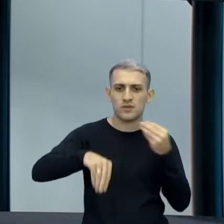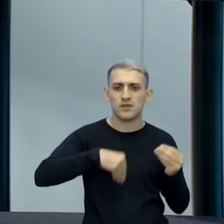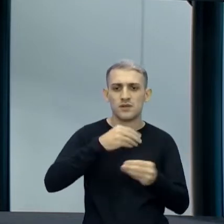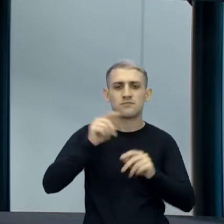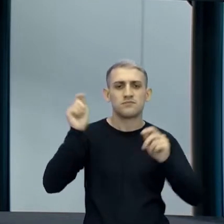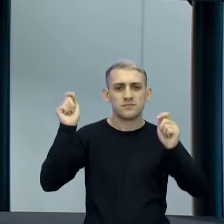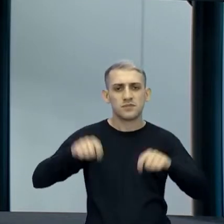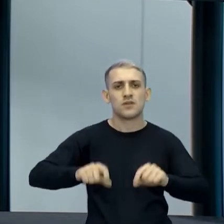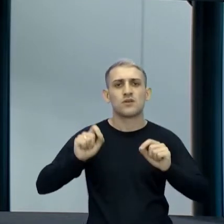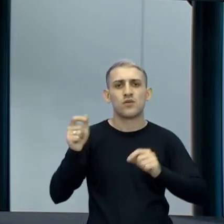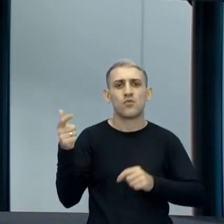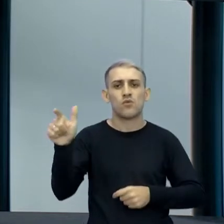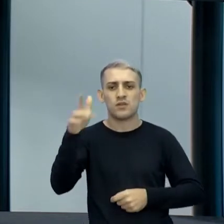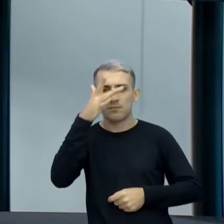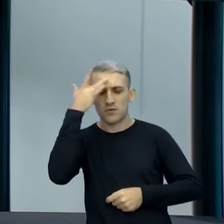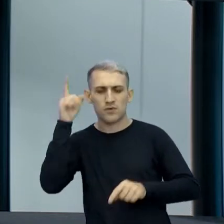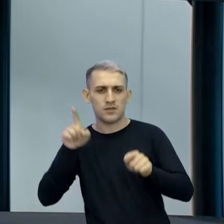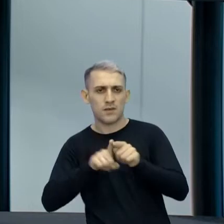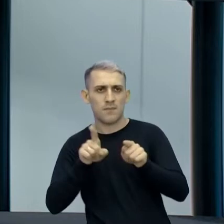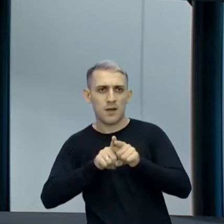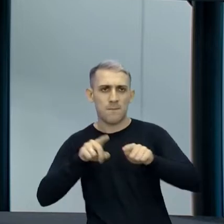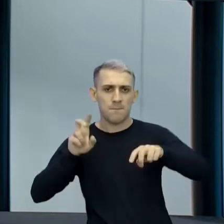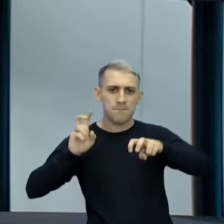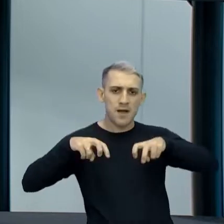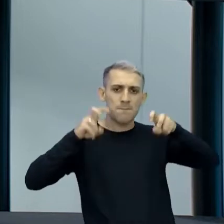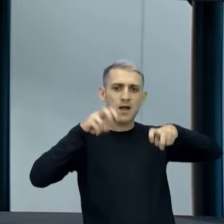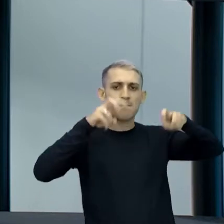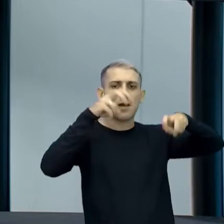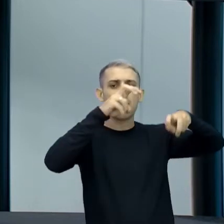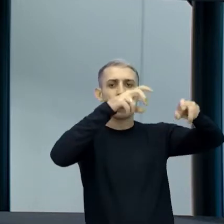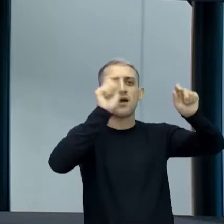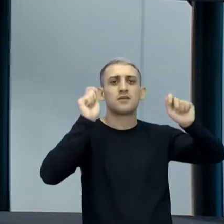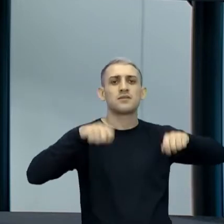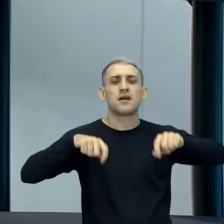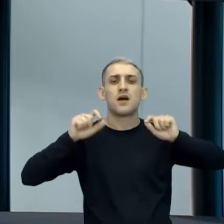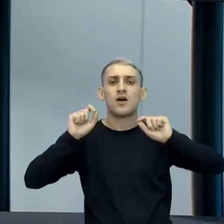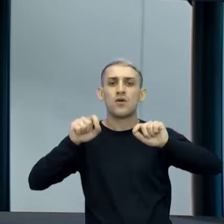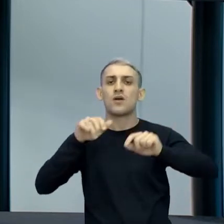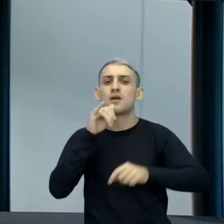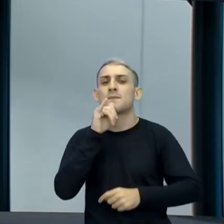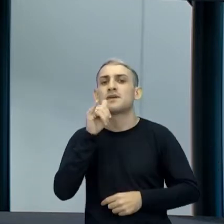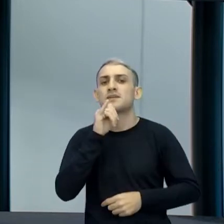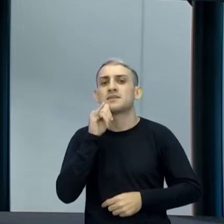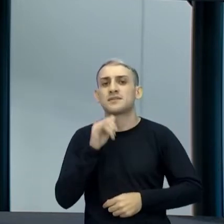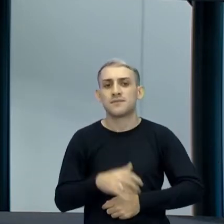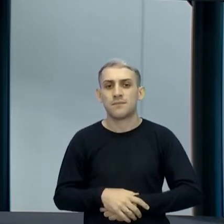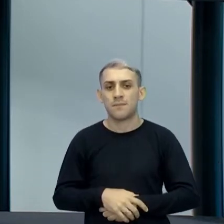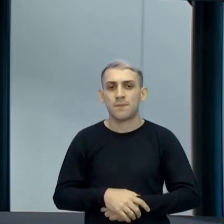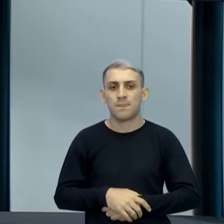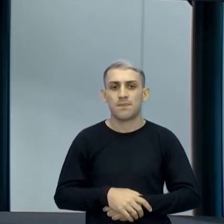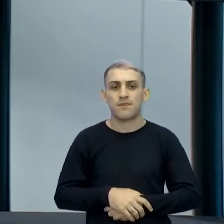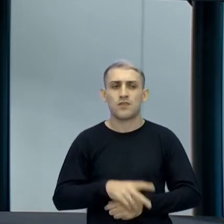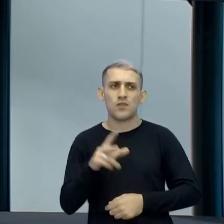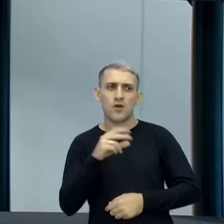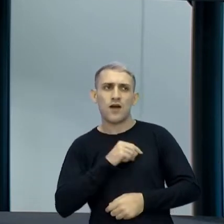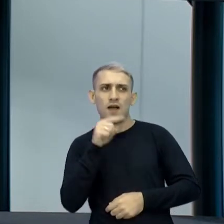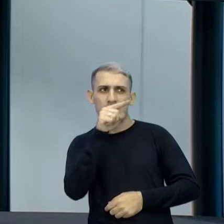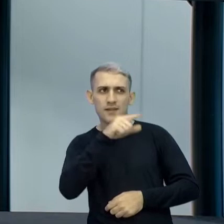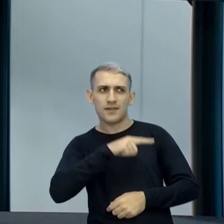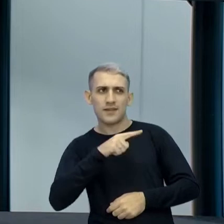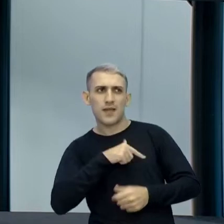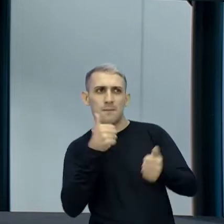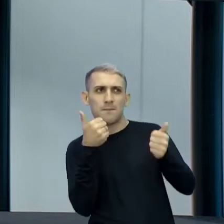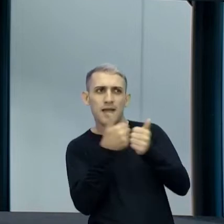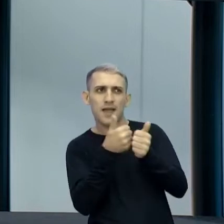até para outras pessoas que estão escalando como regiões onde as pessoas... Ah, então, tá ali perto